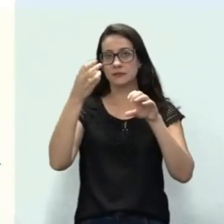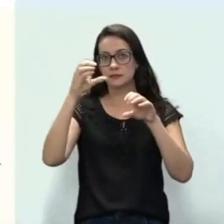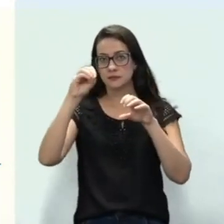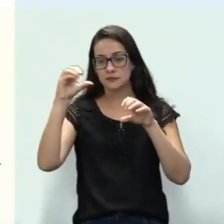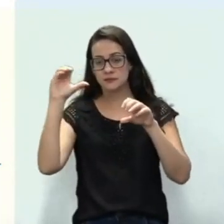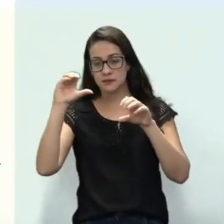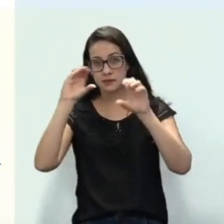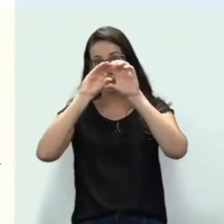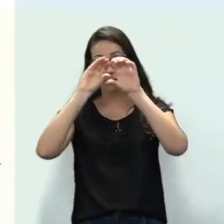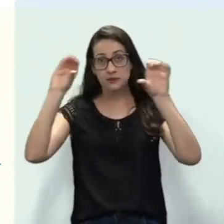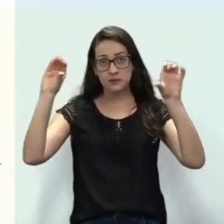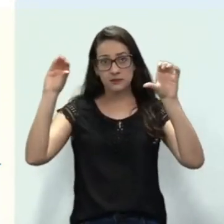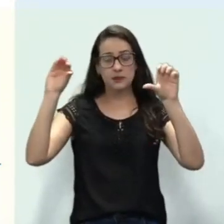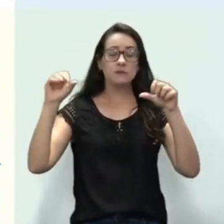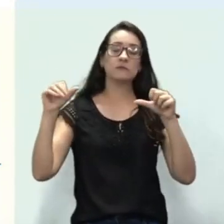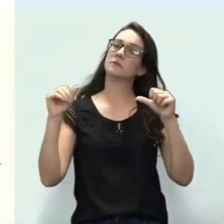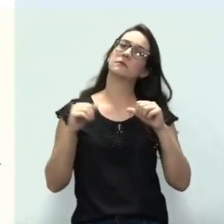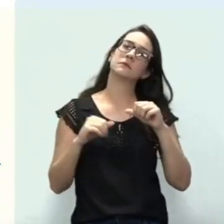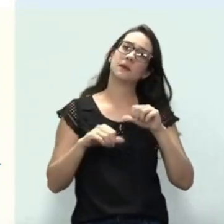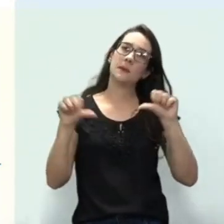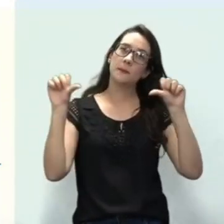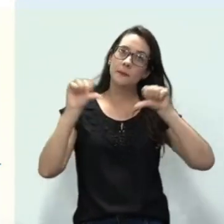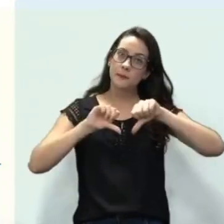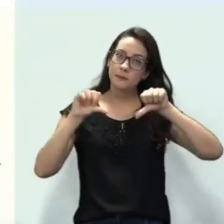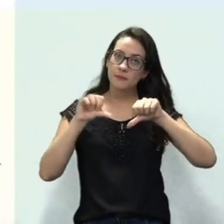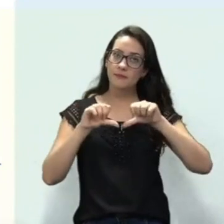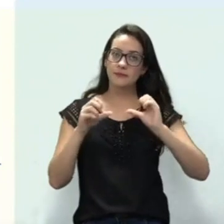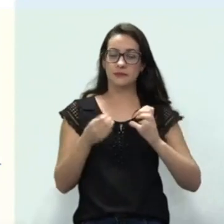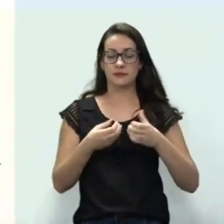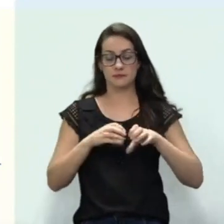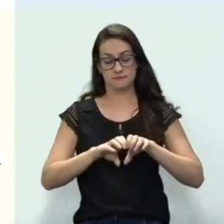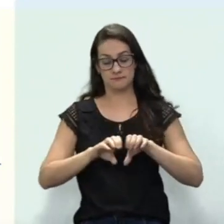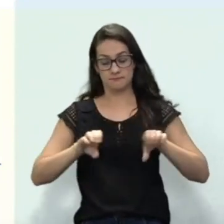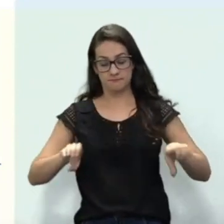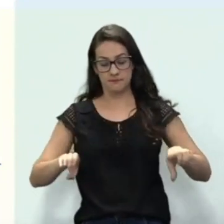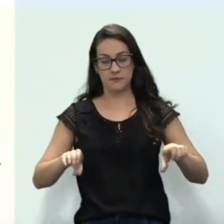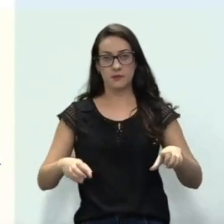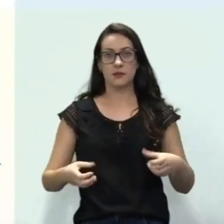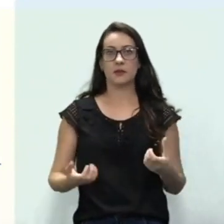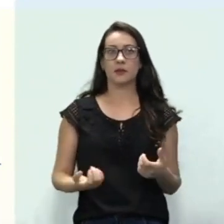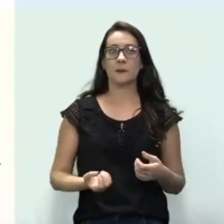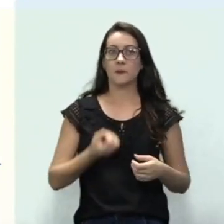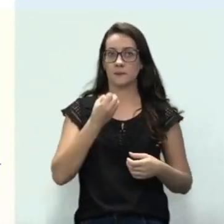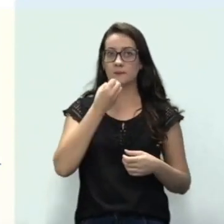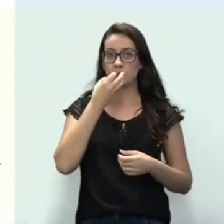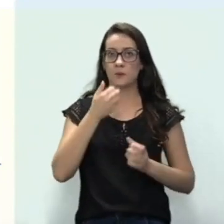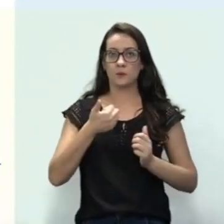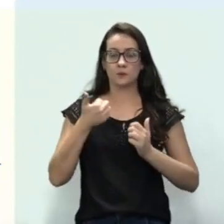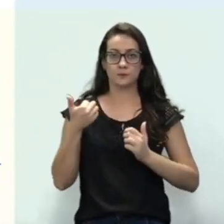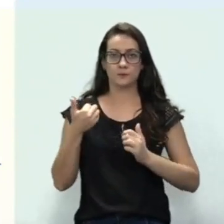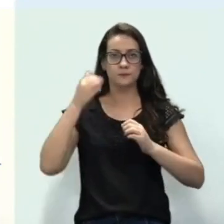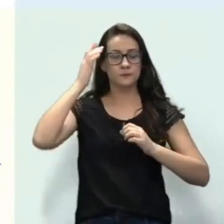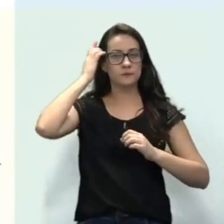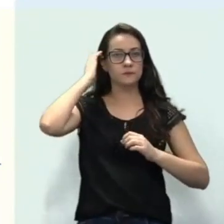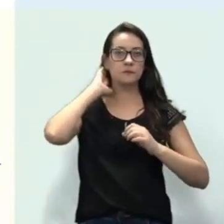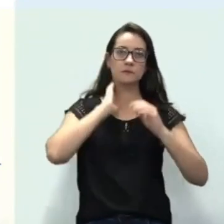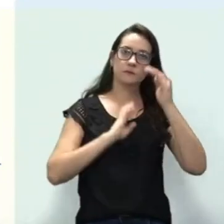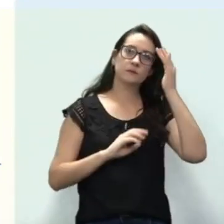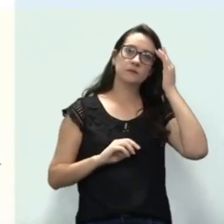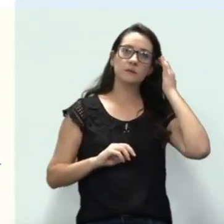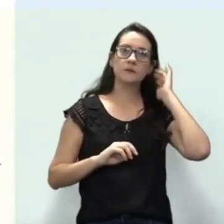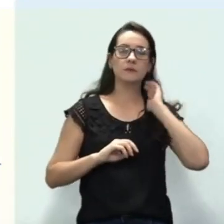centímetros superiores, ela é considerada de má aderência e na parte inferior de boa aderência. Por